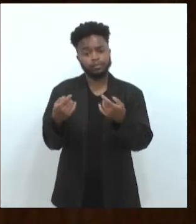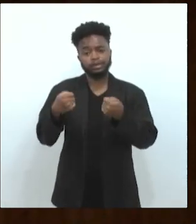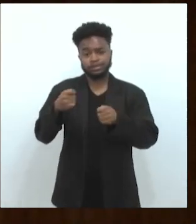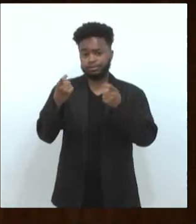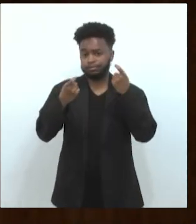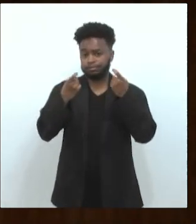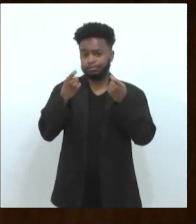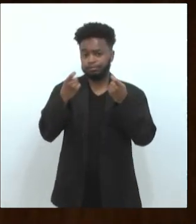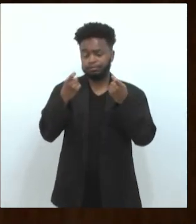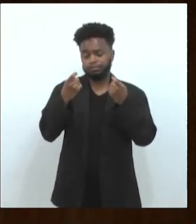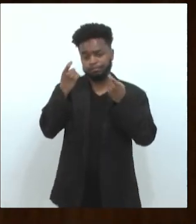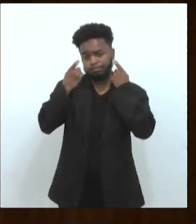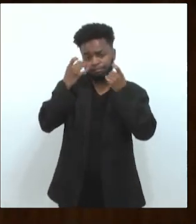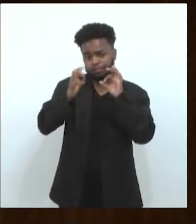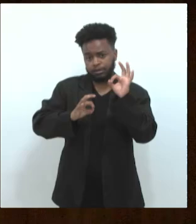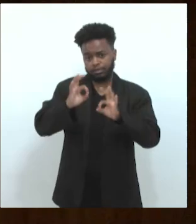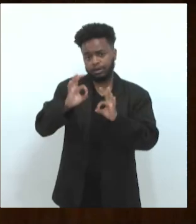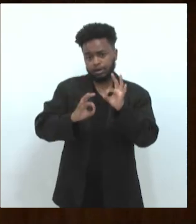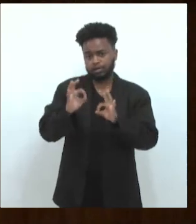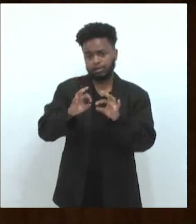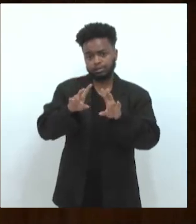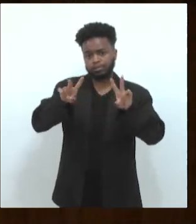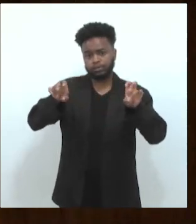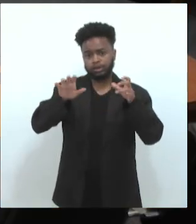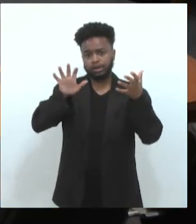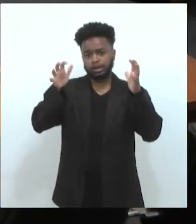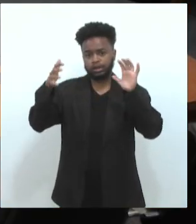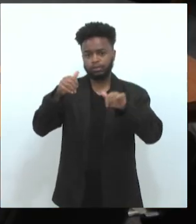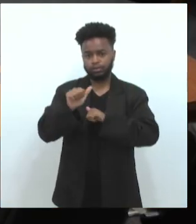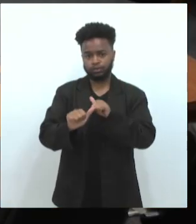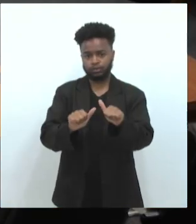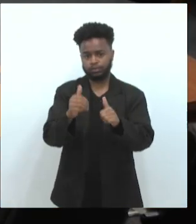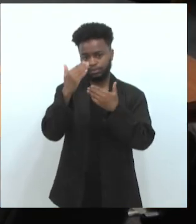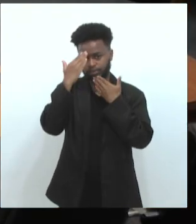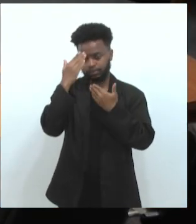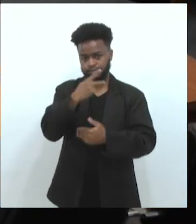cada vez mais para essas mudanças. Obrigado, presidente.